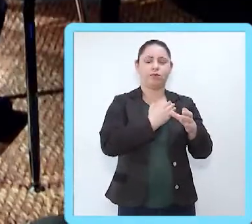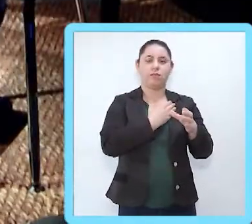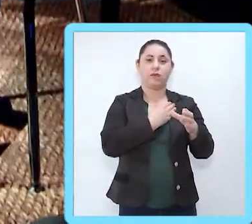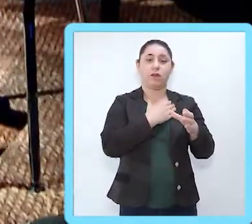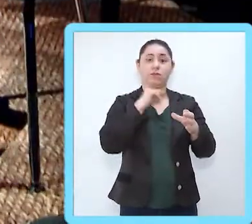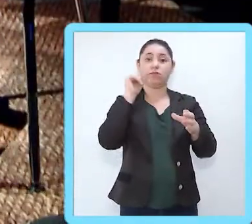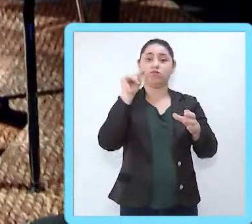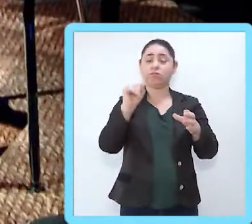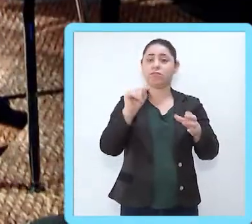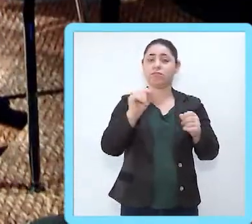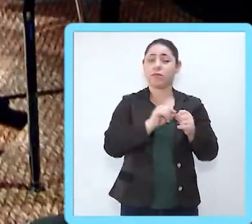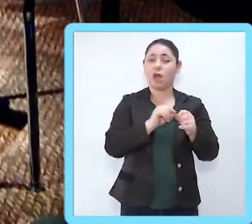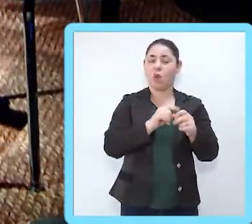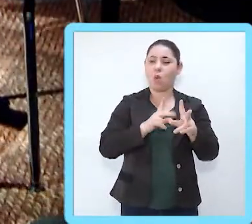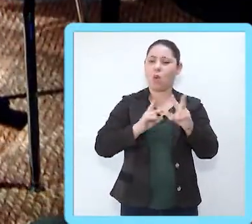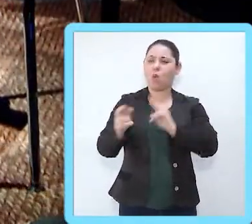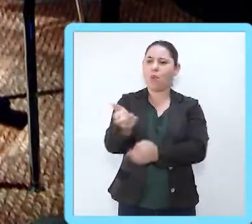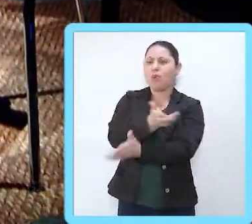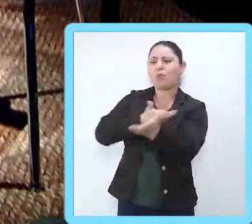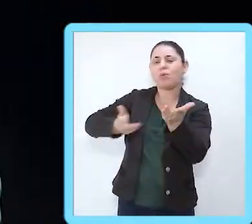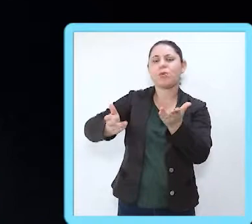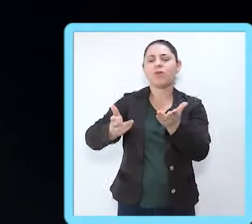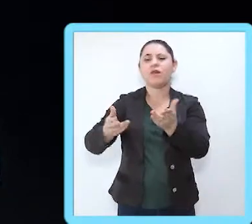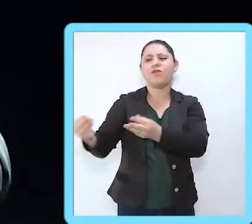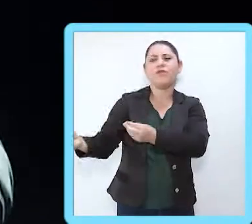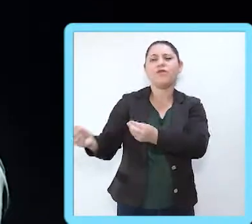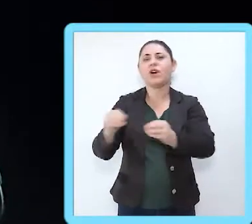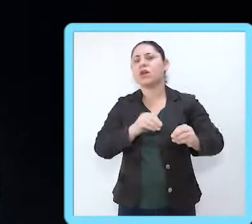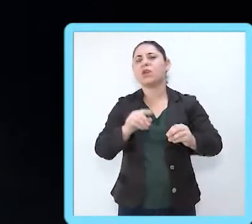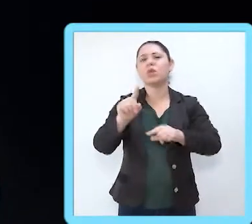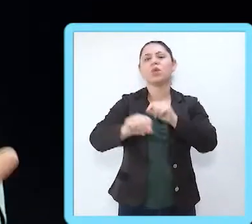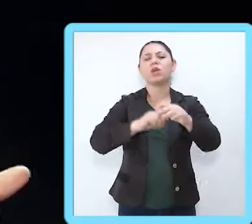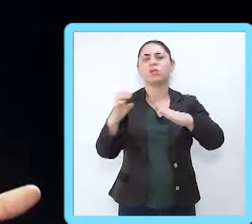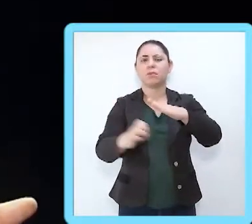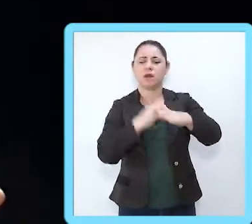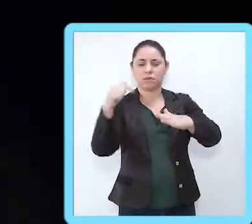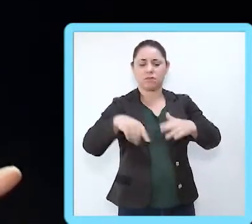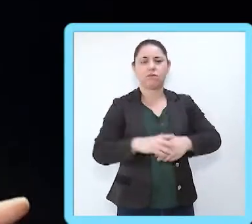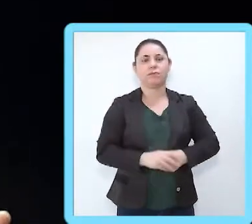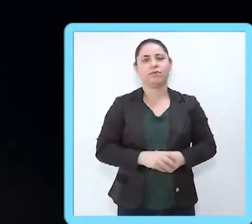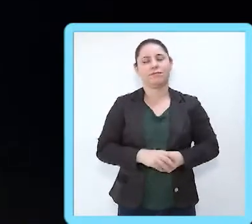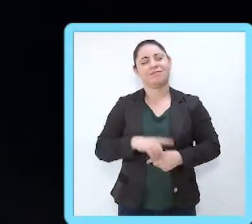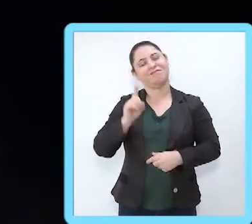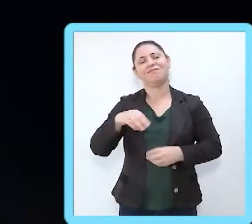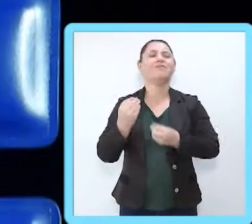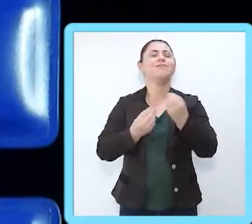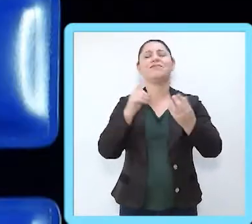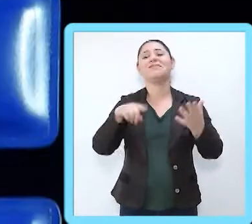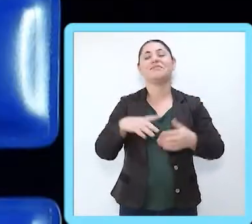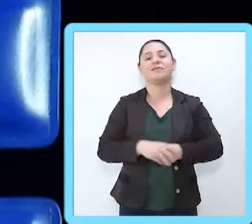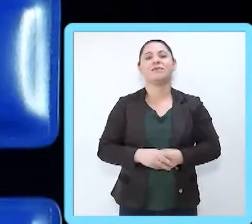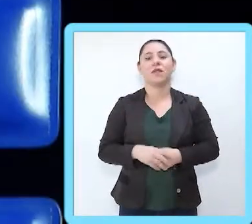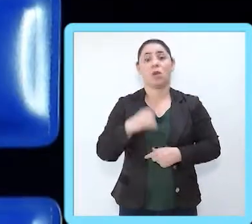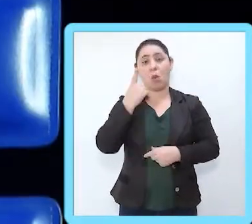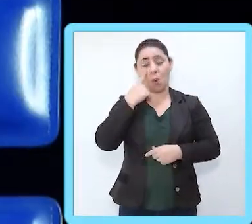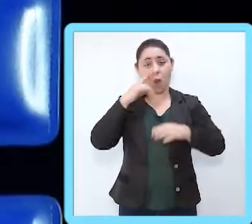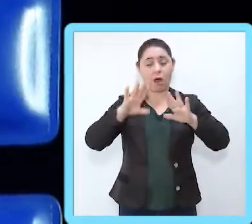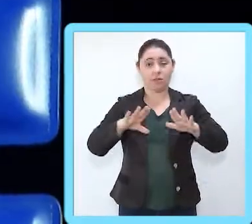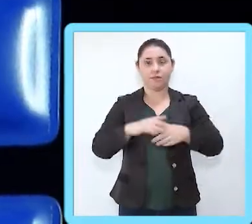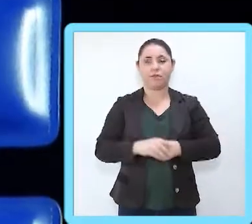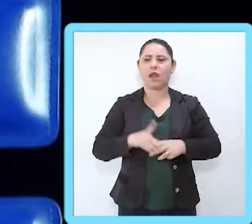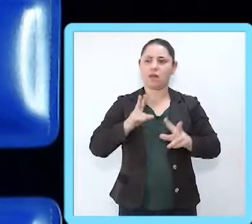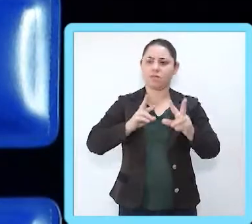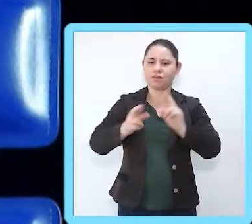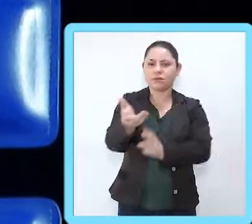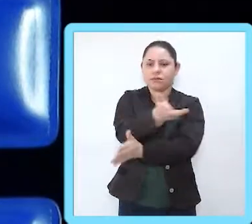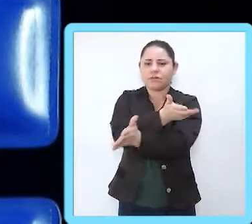aí o senhor começou a articular a vinda de empresários para cá. E como é que era o pessoal? Era aberto essas ideias na época? Olha, como eu me